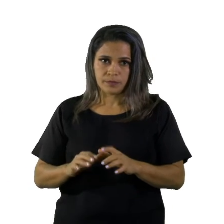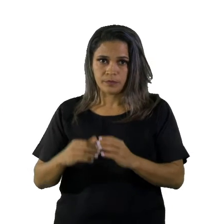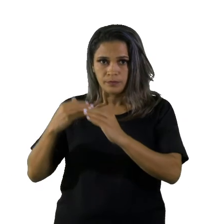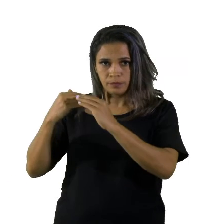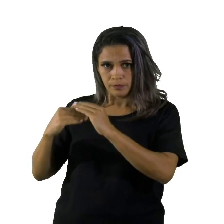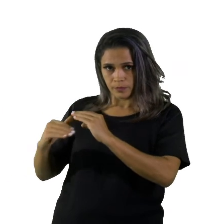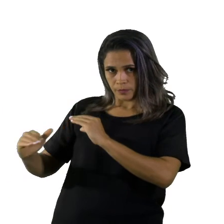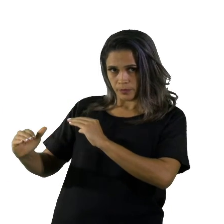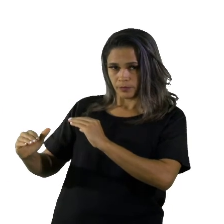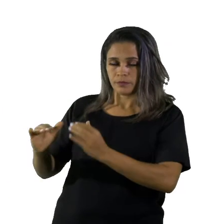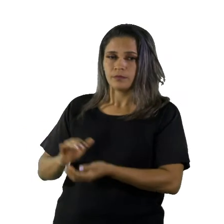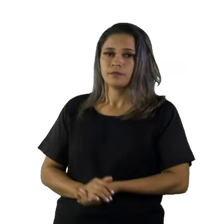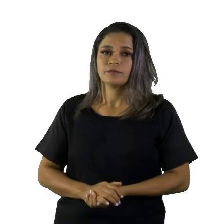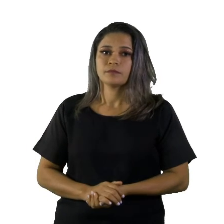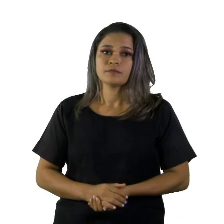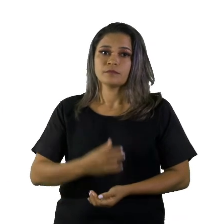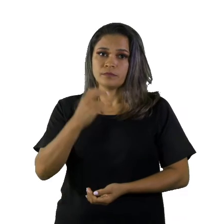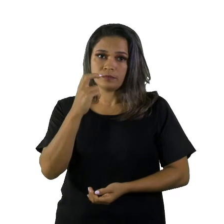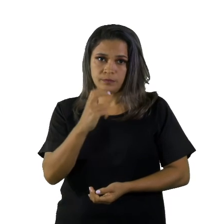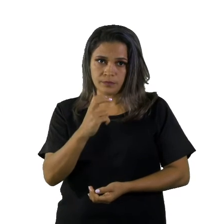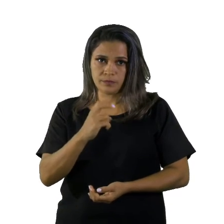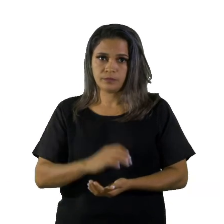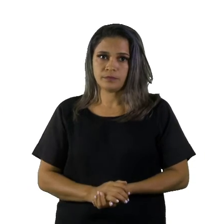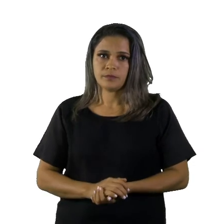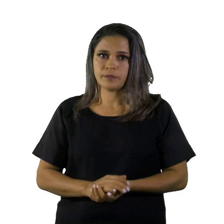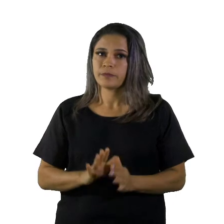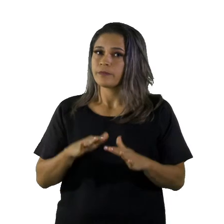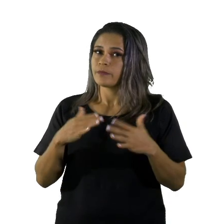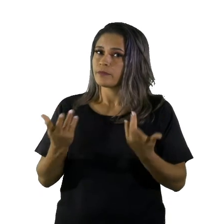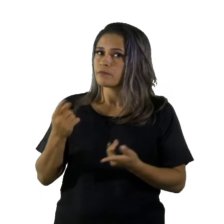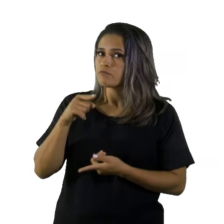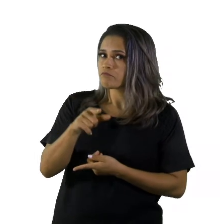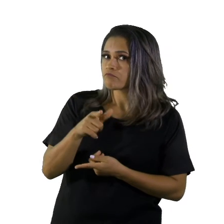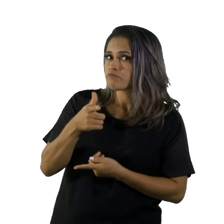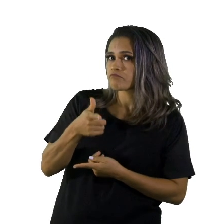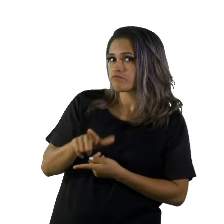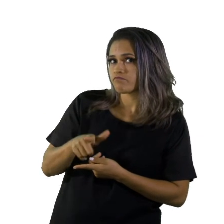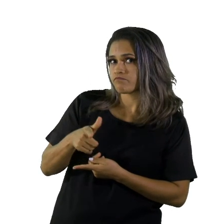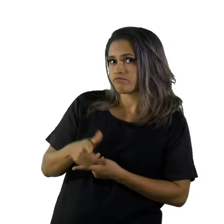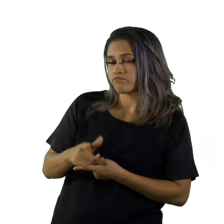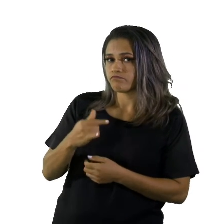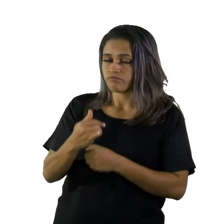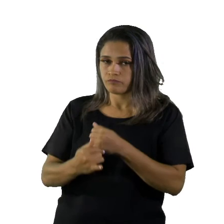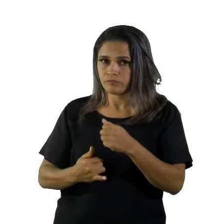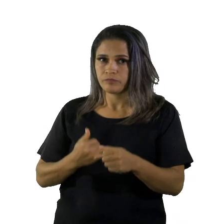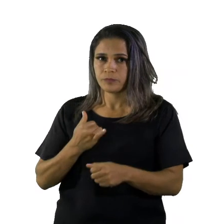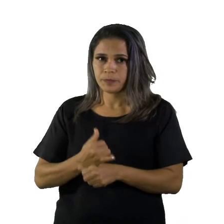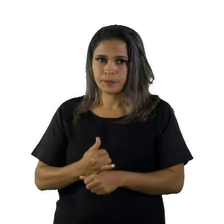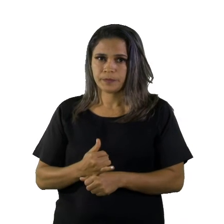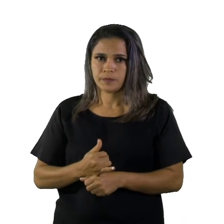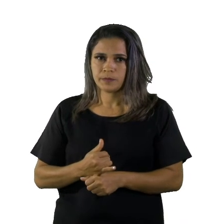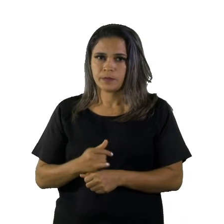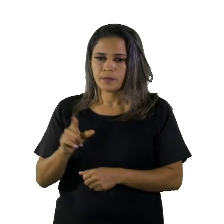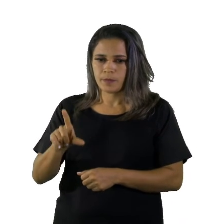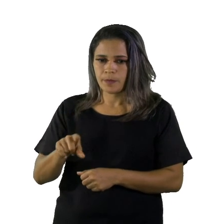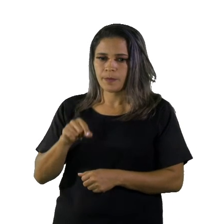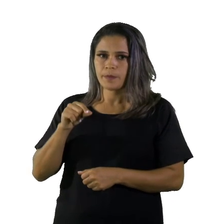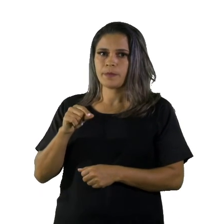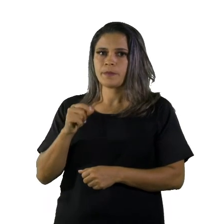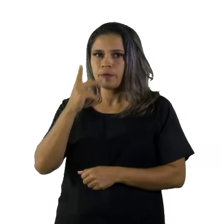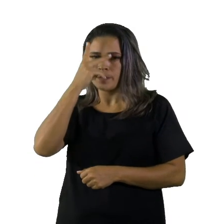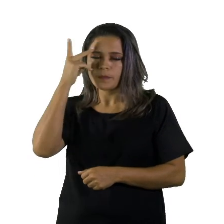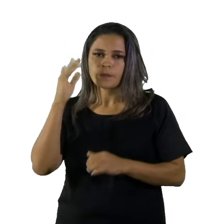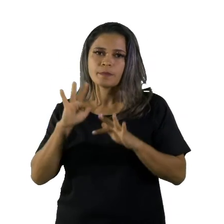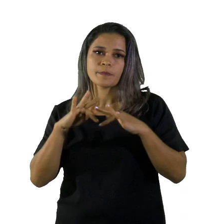para o seu entrevistado. 5, caso você não tenha recurso tecnológico, escolha alguém da